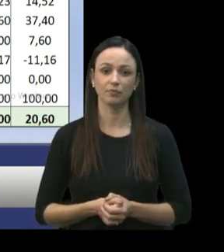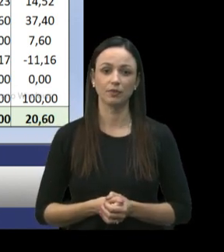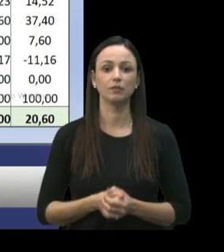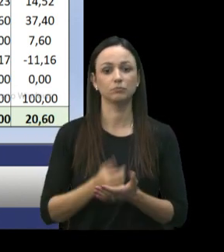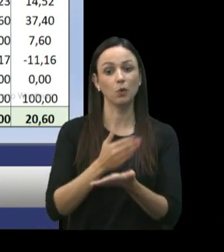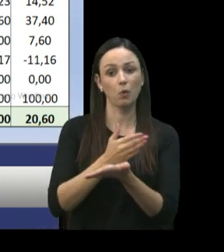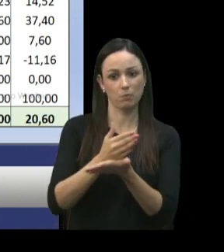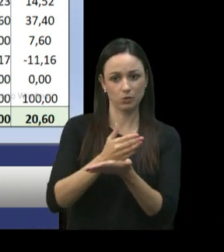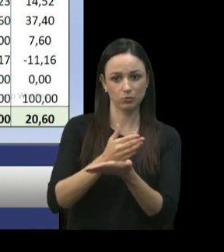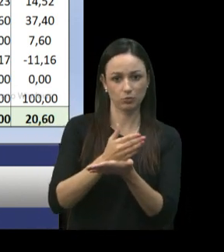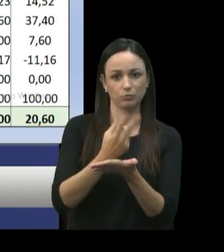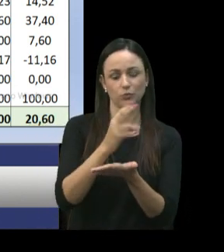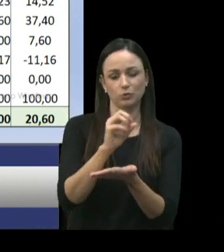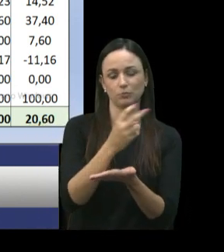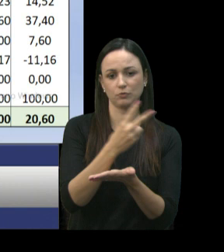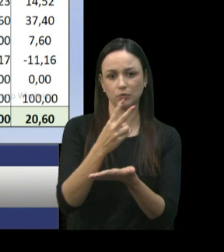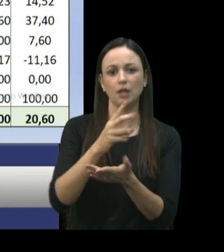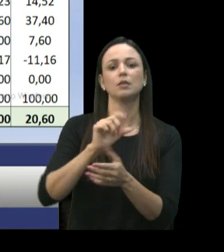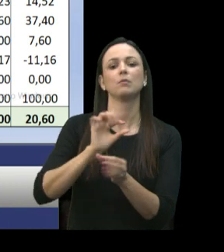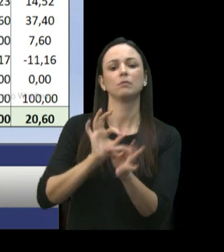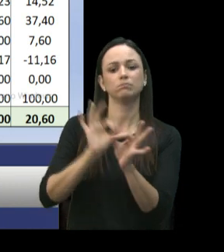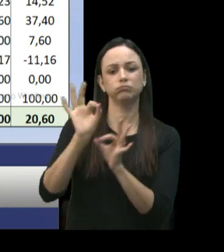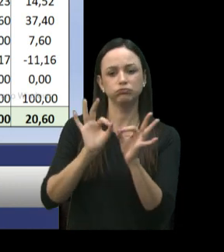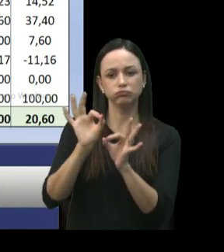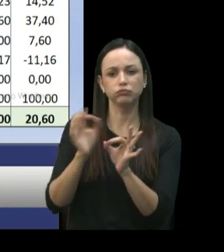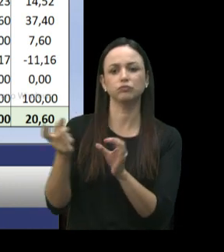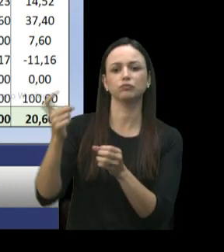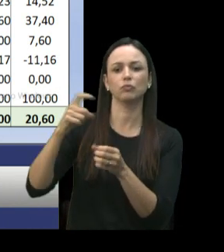inicial em 2022, reestimado para 22,